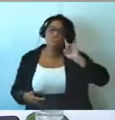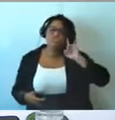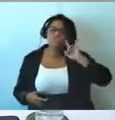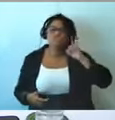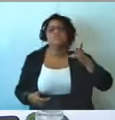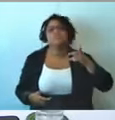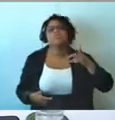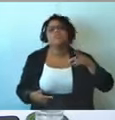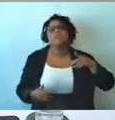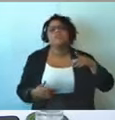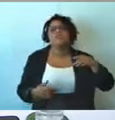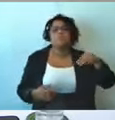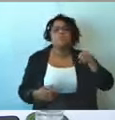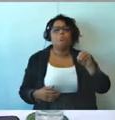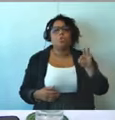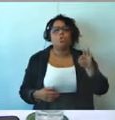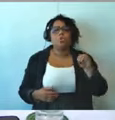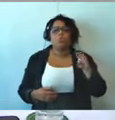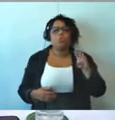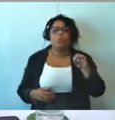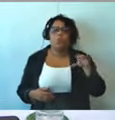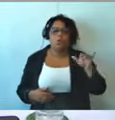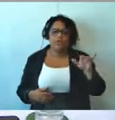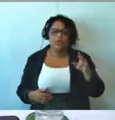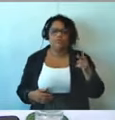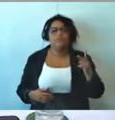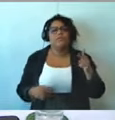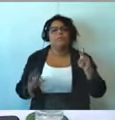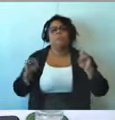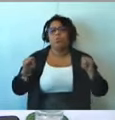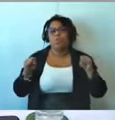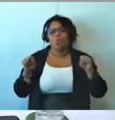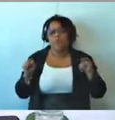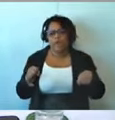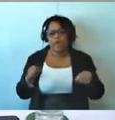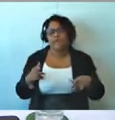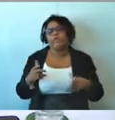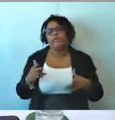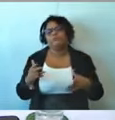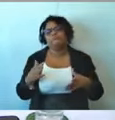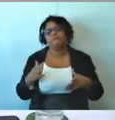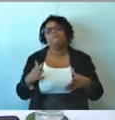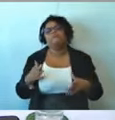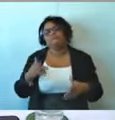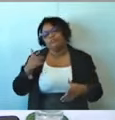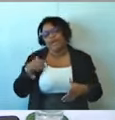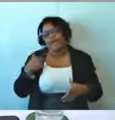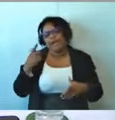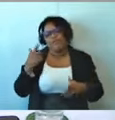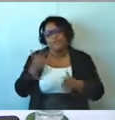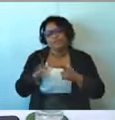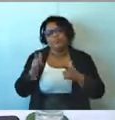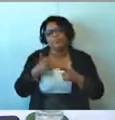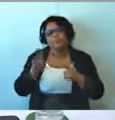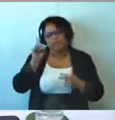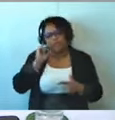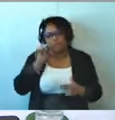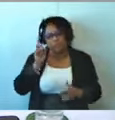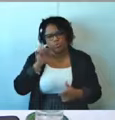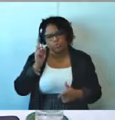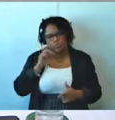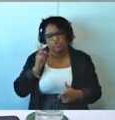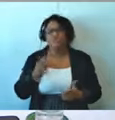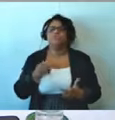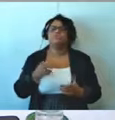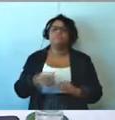os motoristas de moto enfrentam. Queria destacar também uma questão, acho que vocês não falaram, é que o perigo da moto